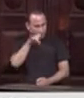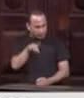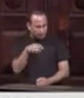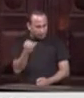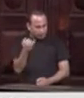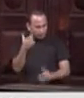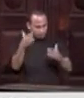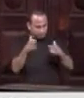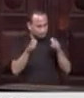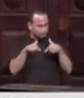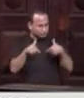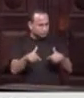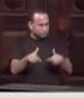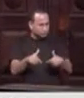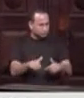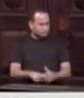atividade?